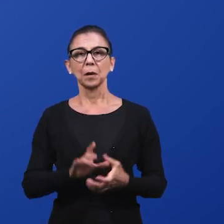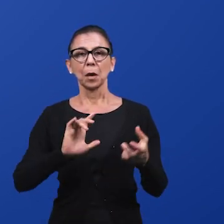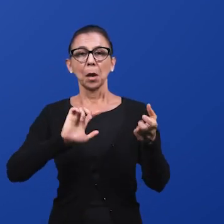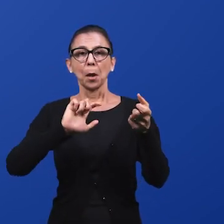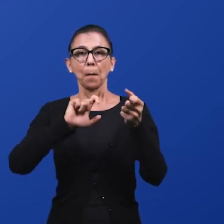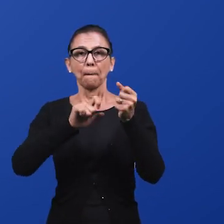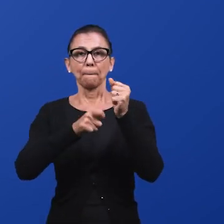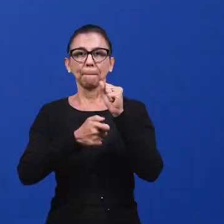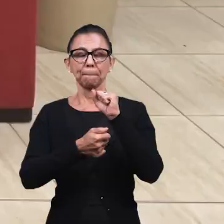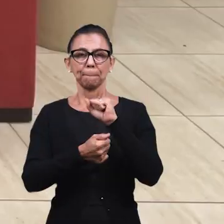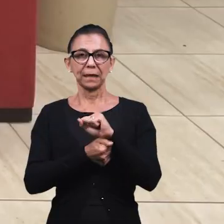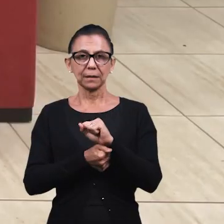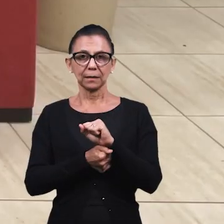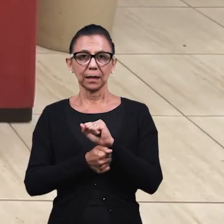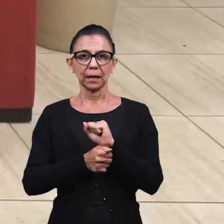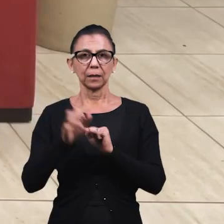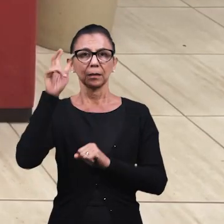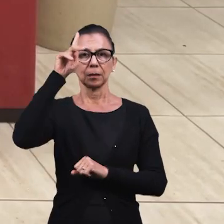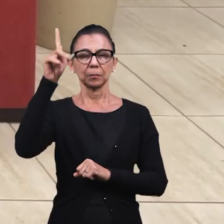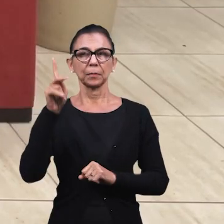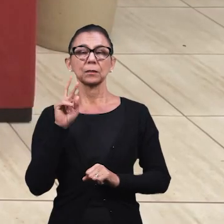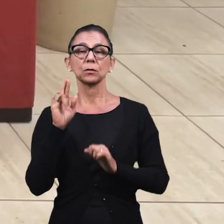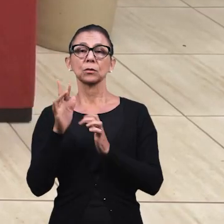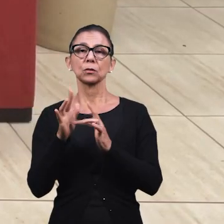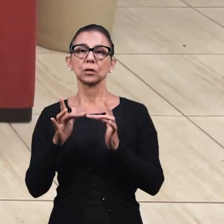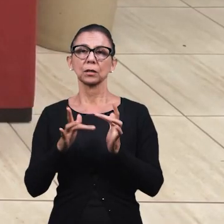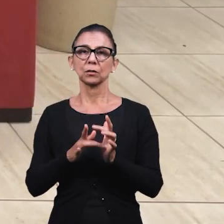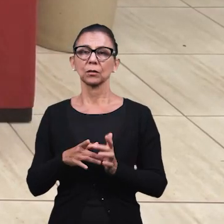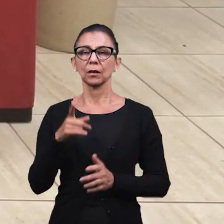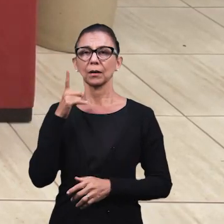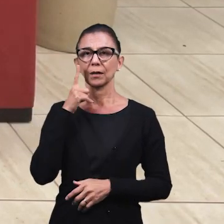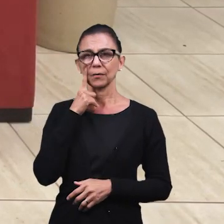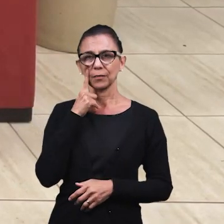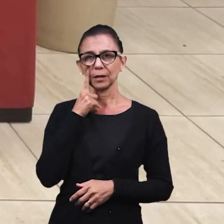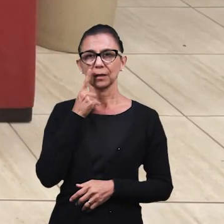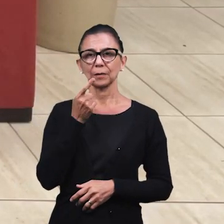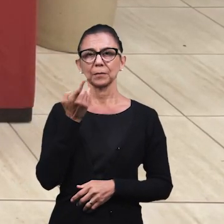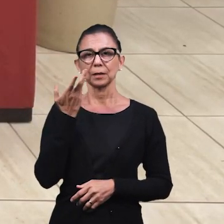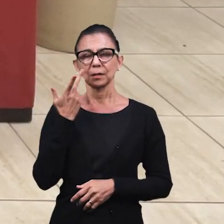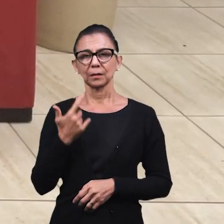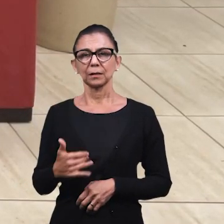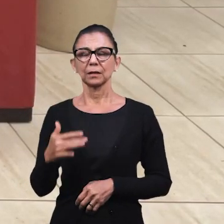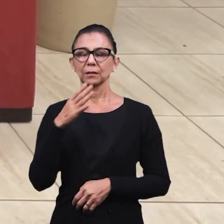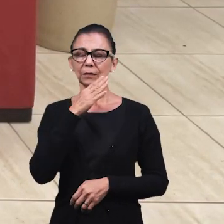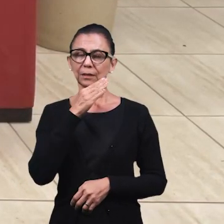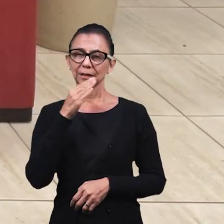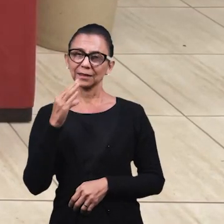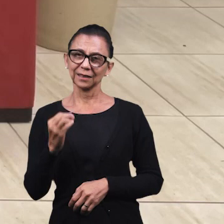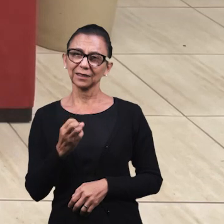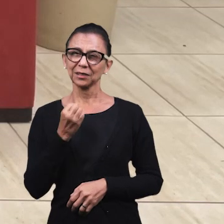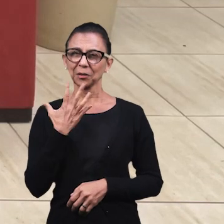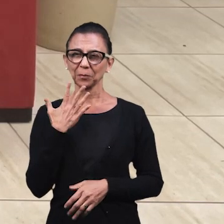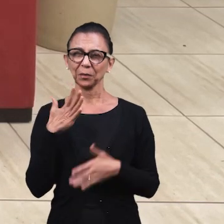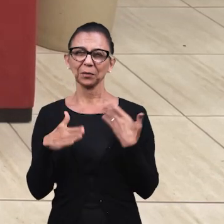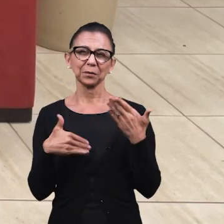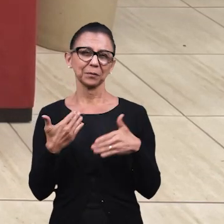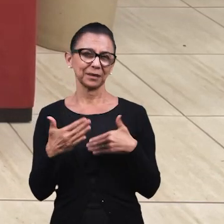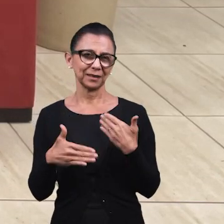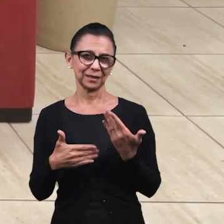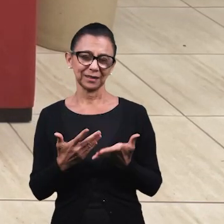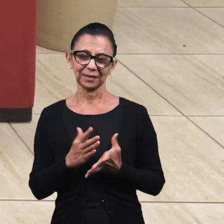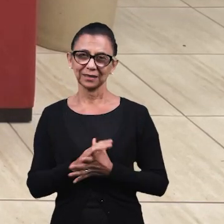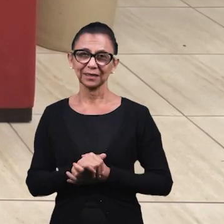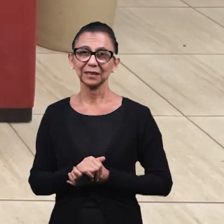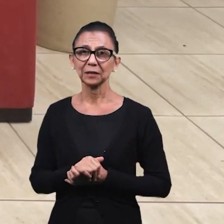Mistério, paz do Senhor Jesus. Que bênção, meus irmãos. Vemos aqui a participação de crianças, intermediários, adolescentes, né? Como nos